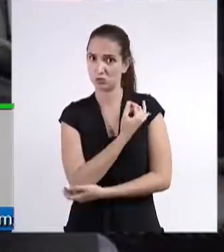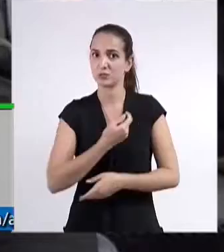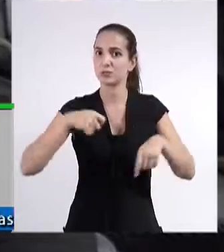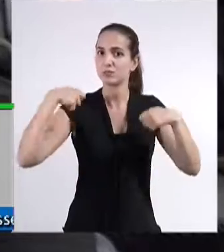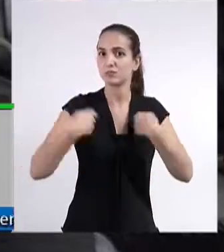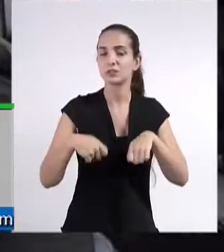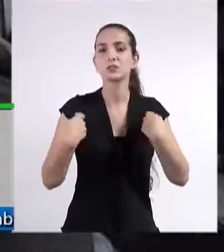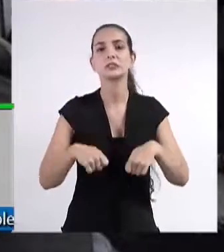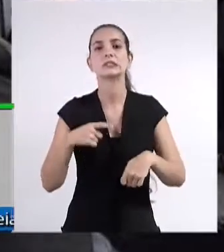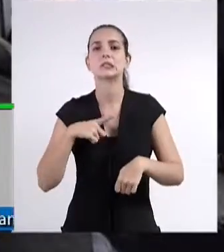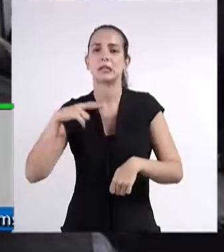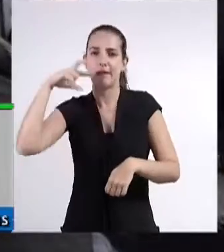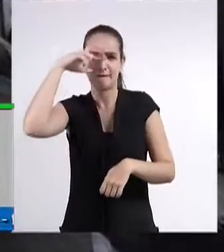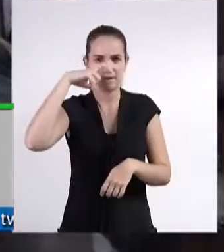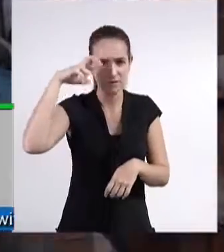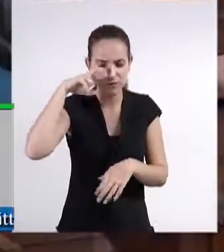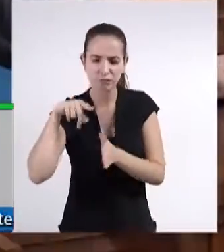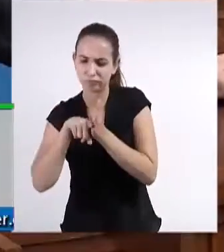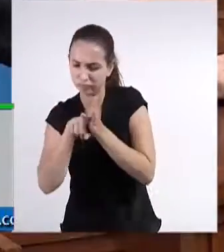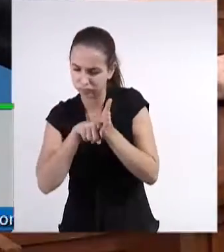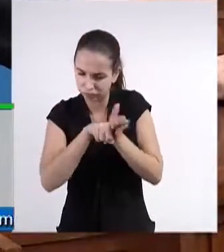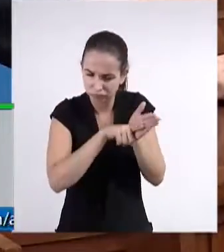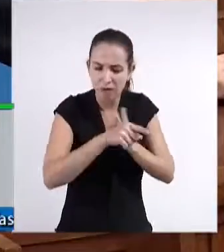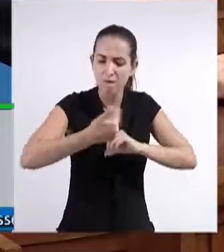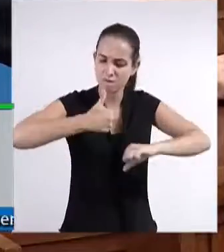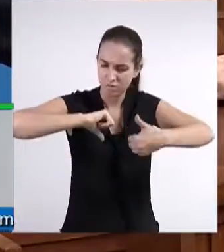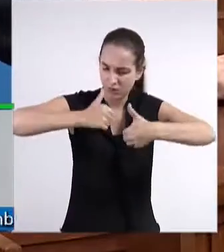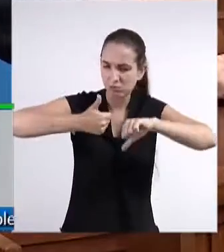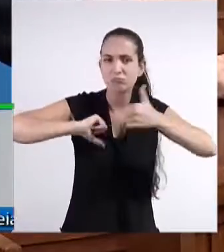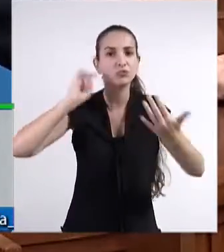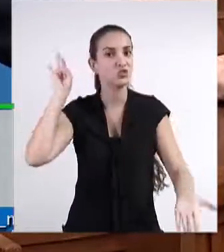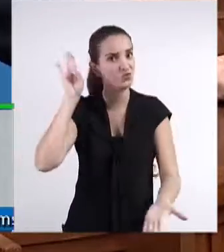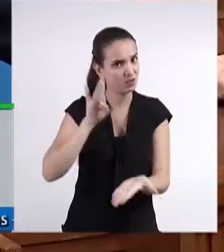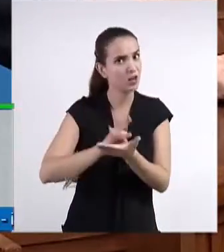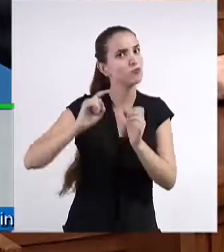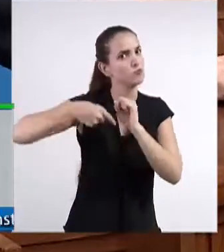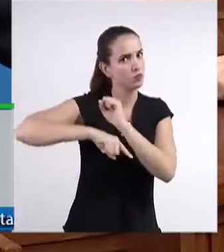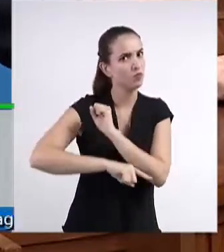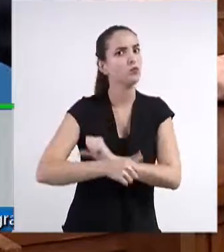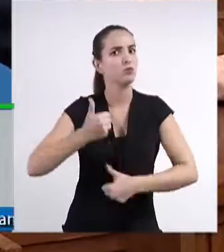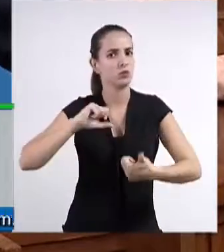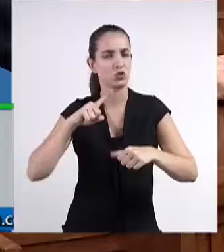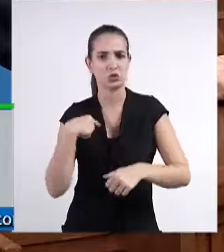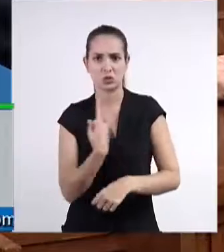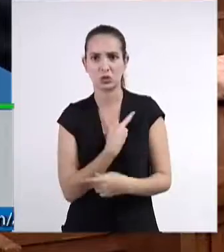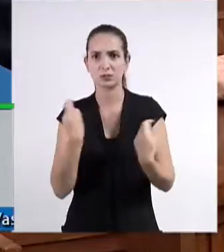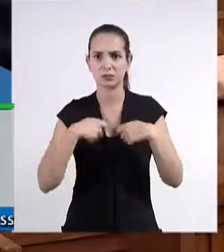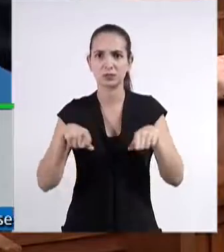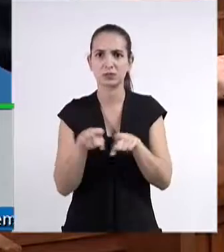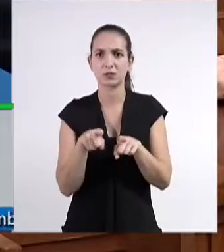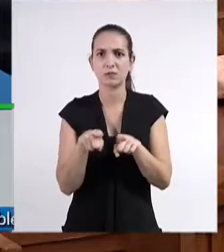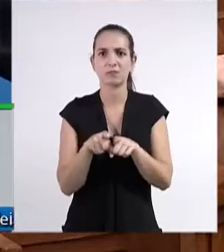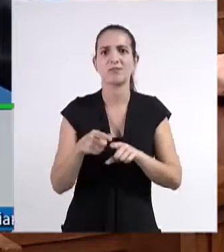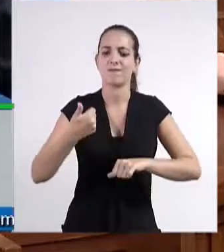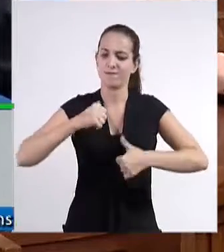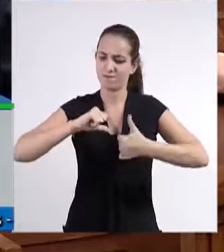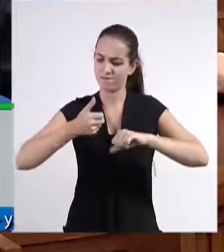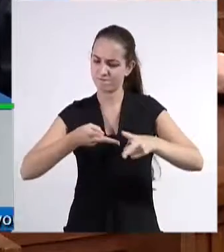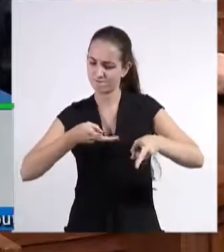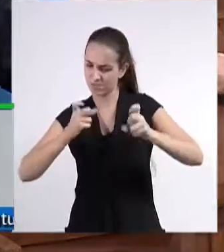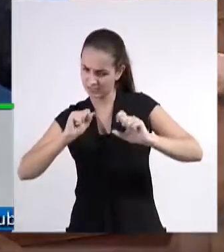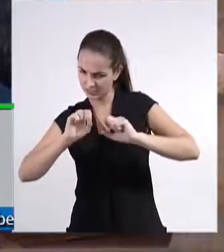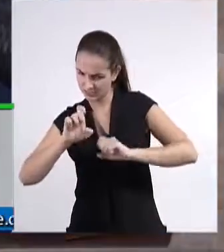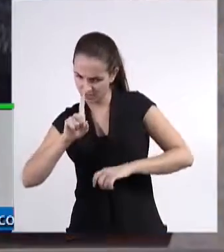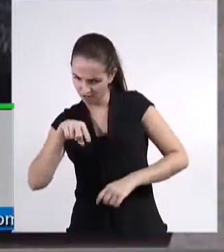ser investigados, analisados, né? E nós precisamos de verificar